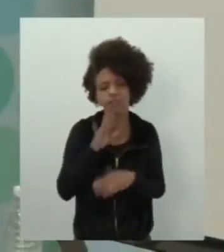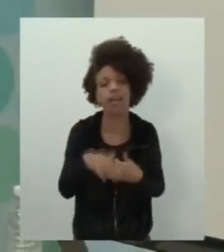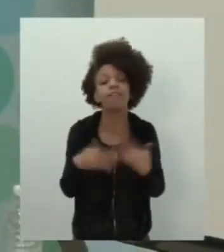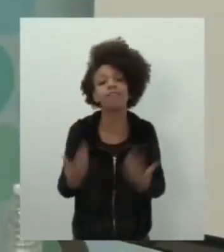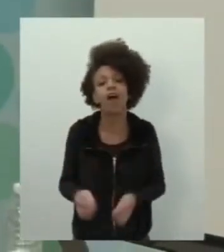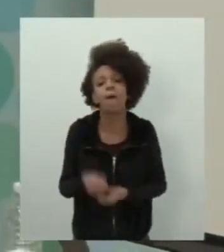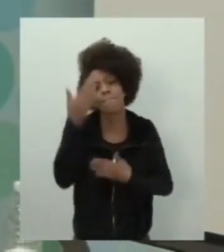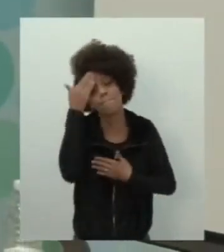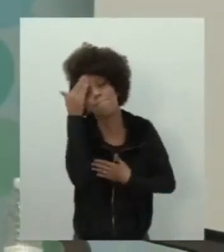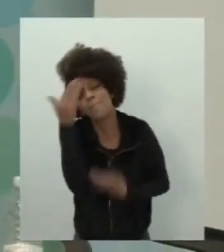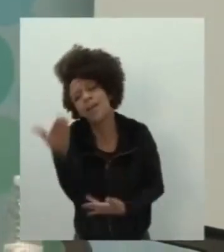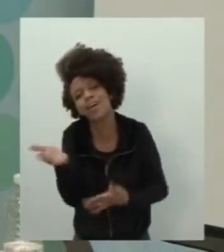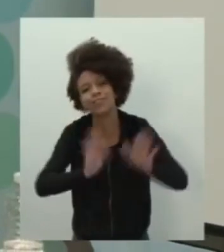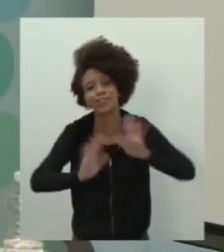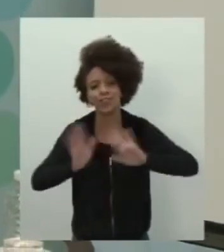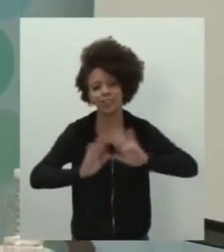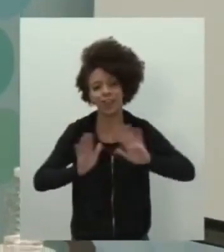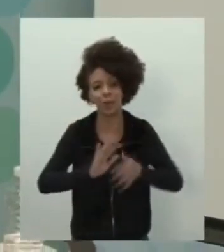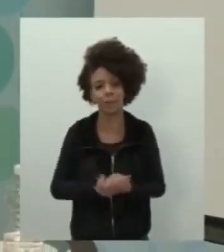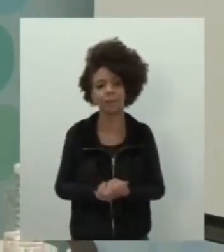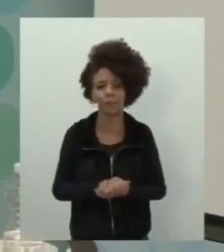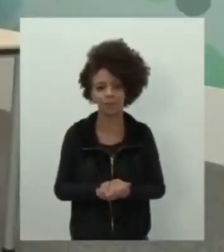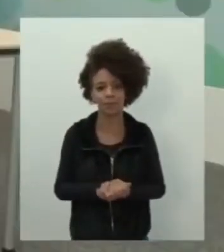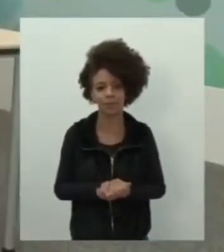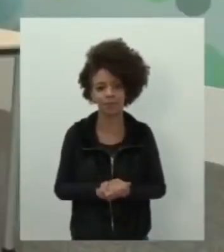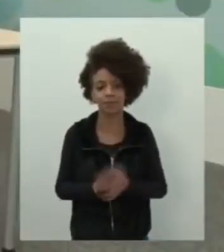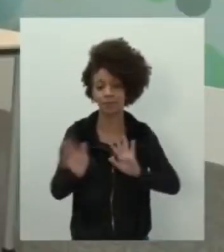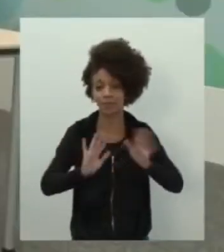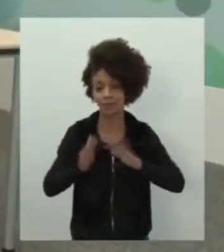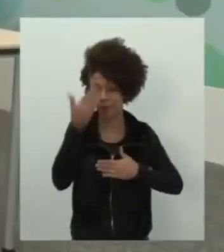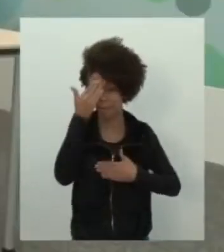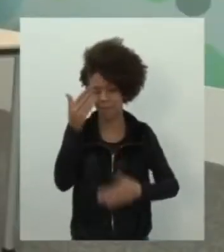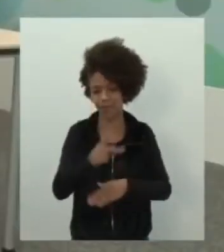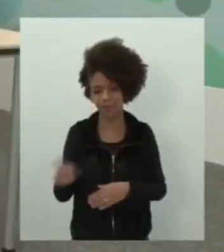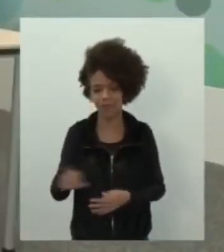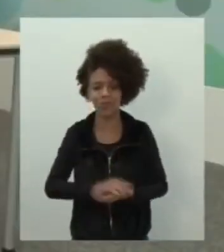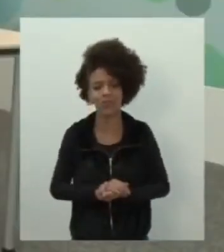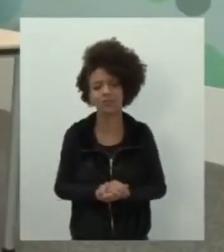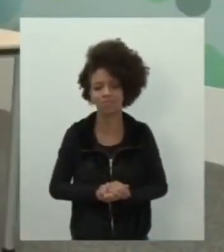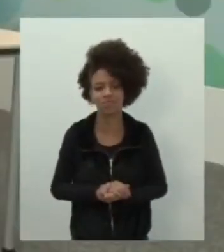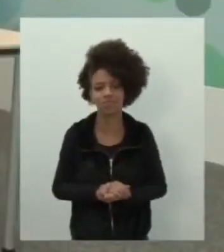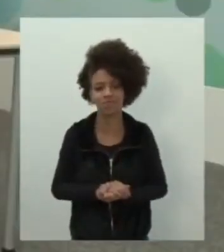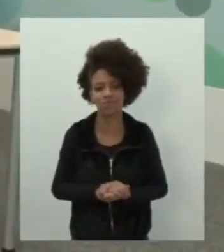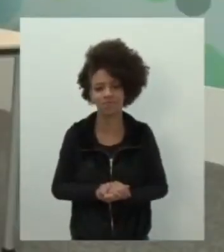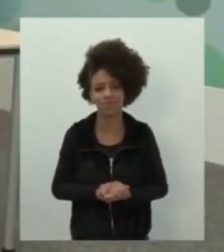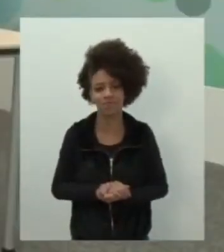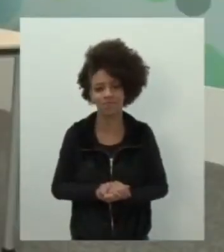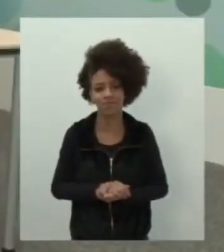muito obrigado, valeu, tchau, tchau. Valeu. Tchau, tchau, gente. Obrigado, professora, pela aula. Tchau, tchau. Tchau.